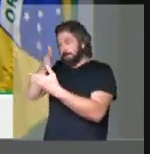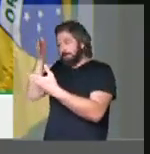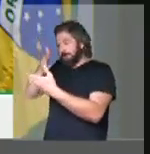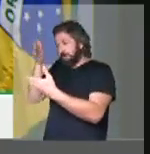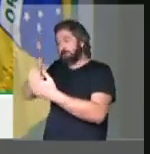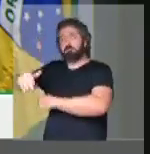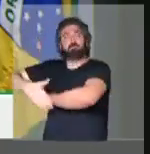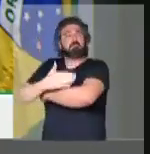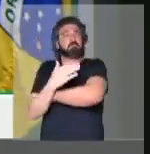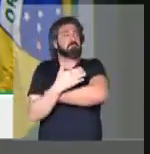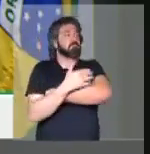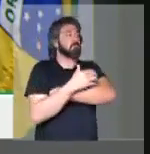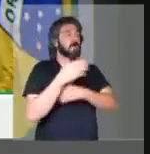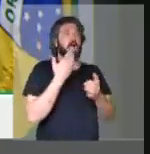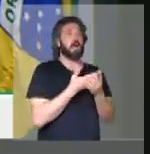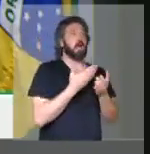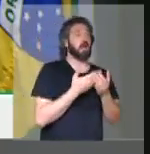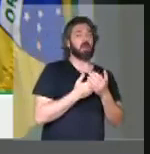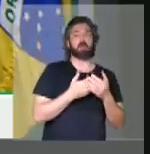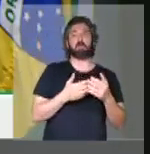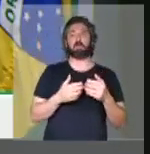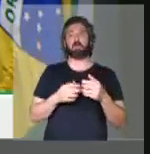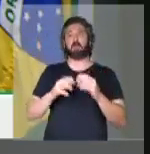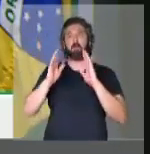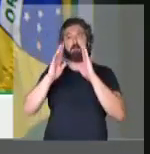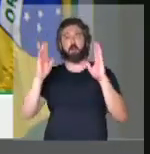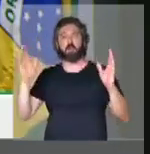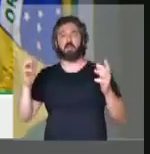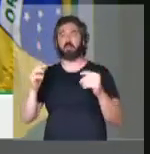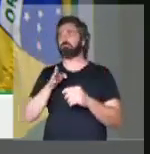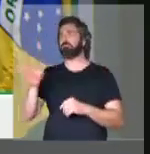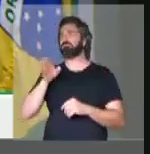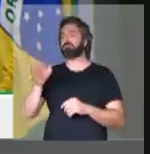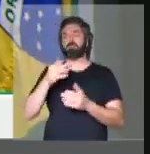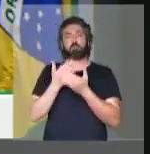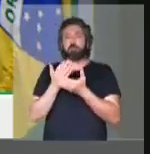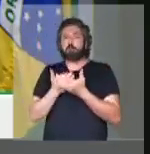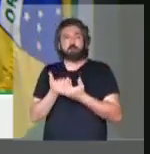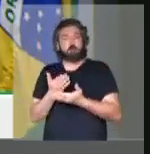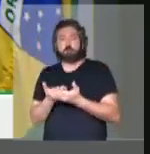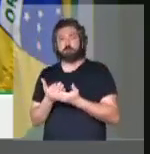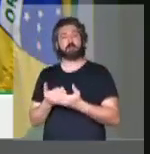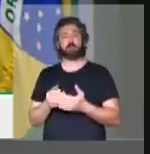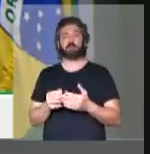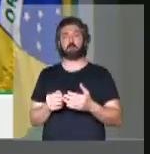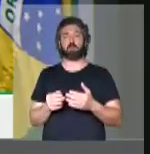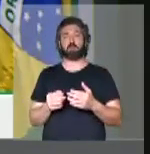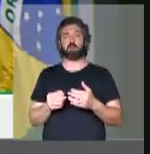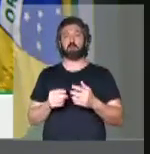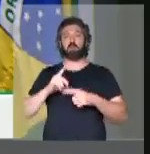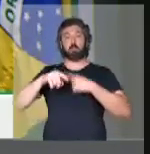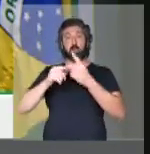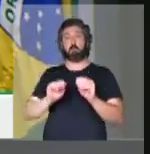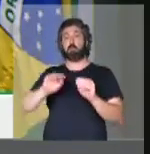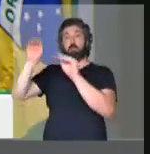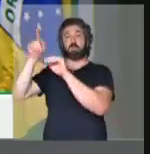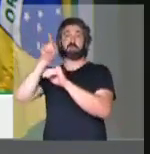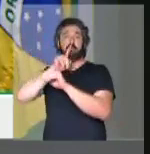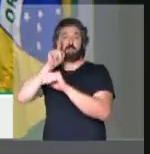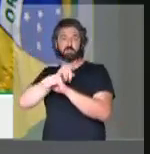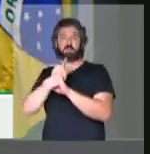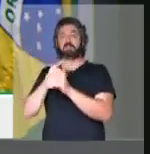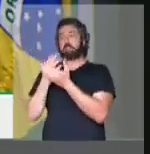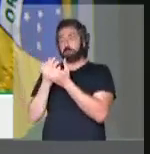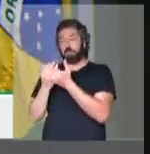no braço, nas aulas, na biblioteca do Universidade de Brasília. Foi depois estudar nos Estados Unidos, onde conheceu o